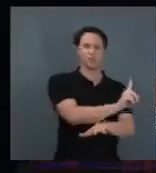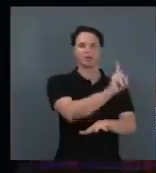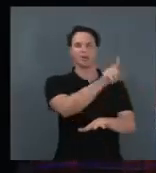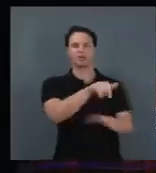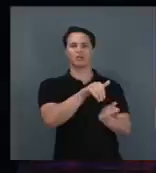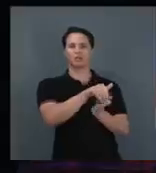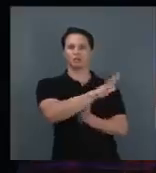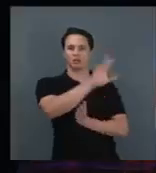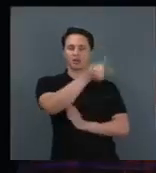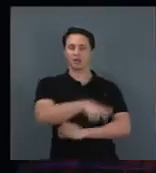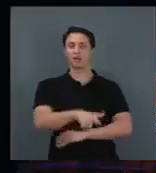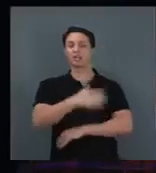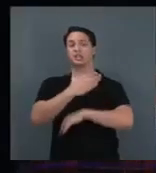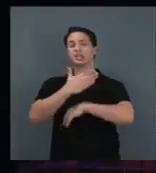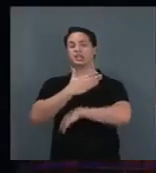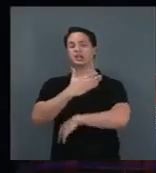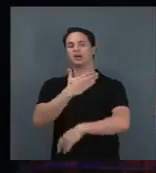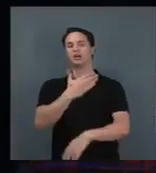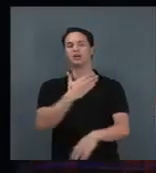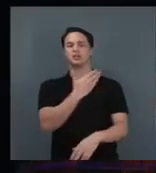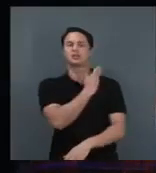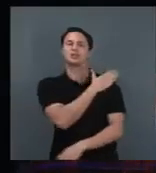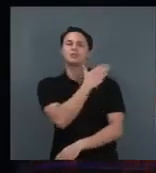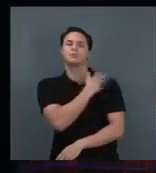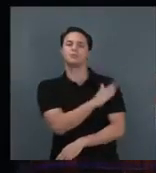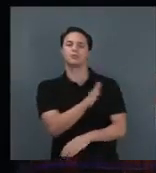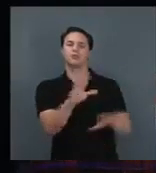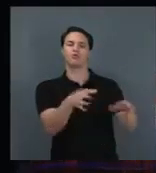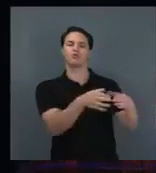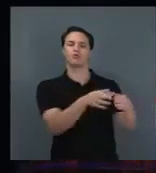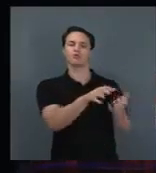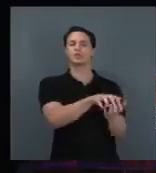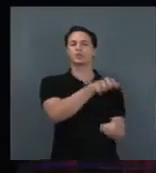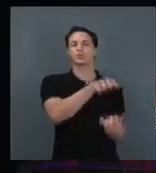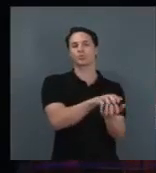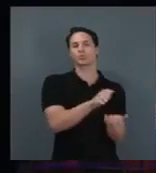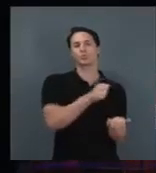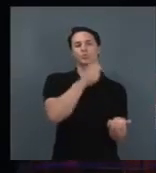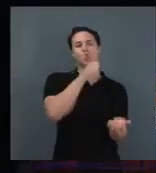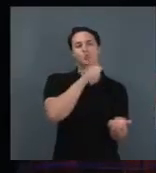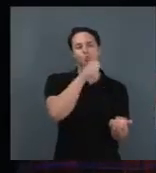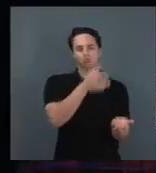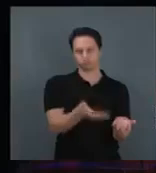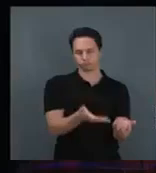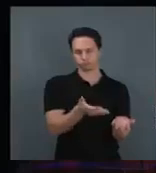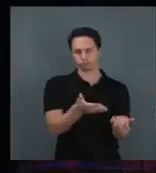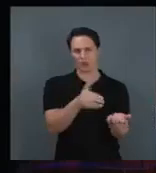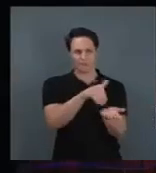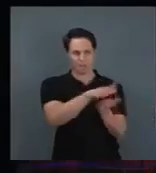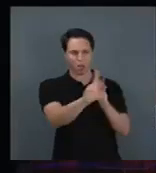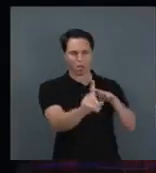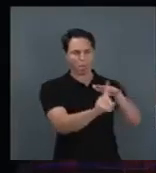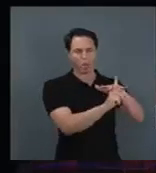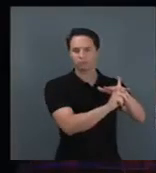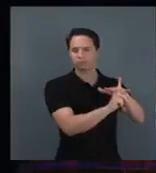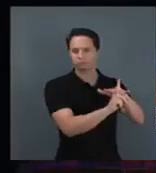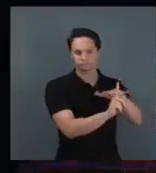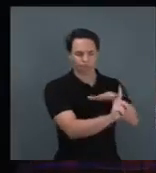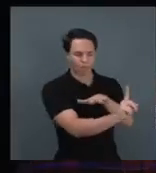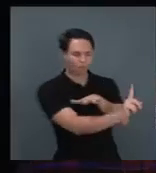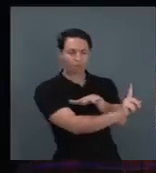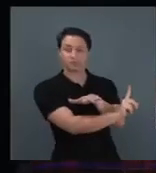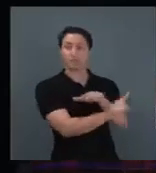da discriminação com os idosos, como eu fiz aqui. Não só dos excluídos, mas também do